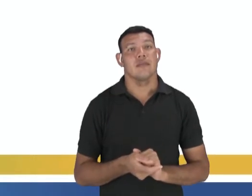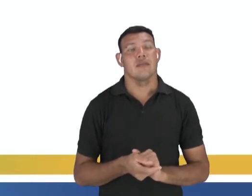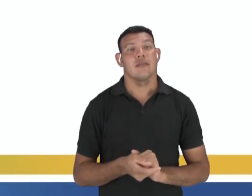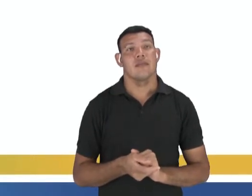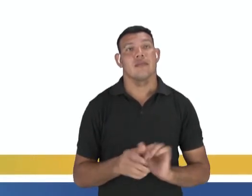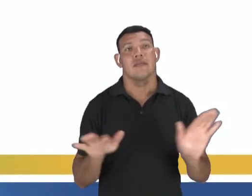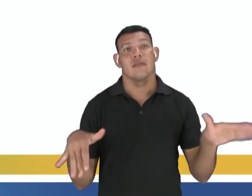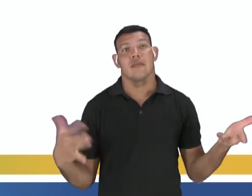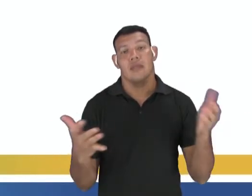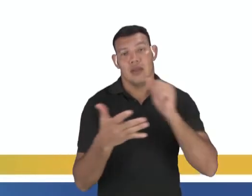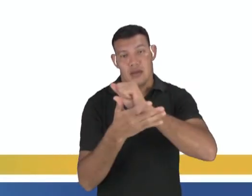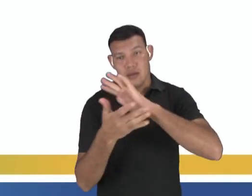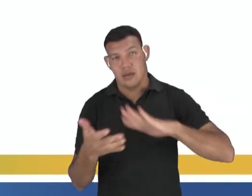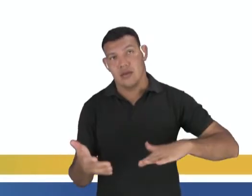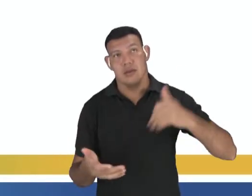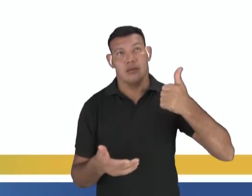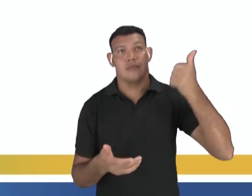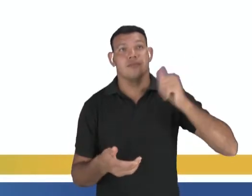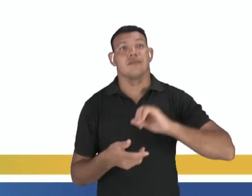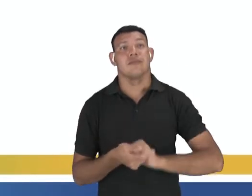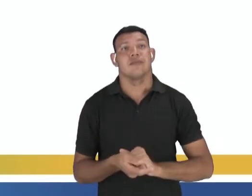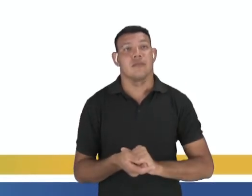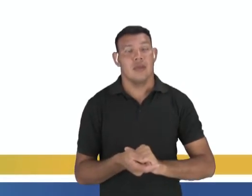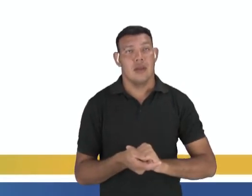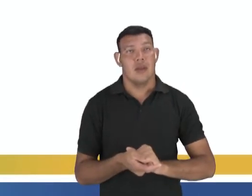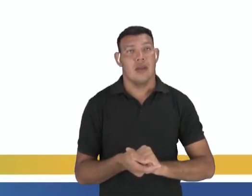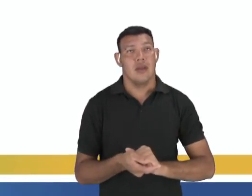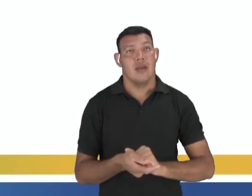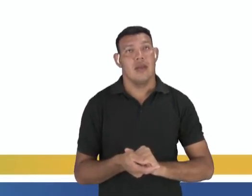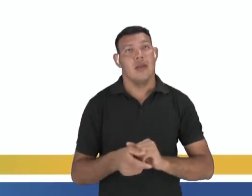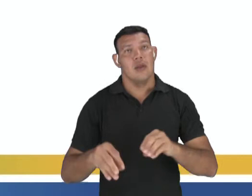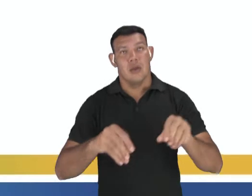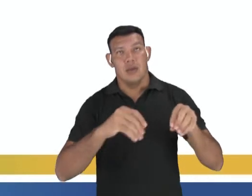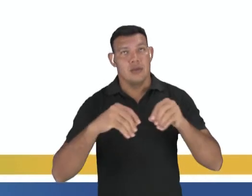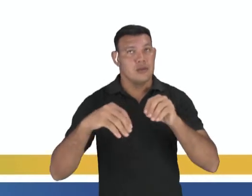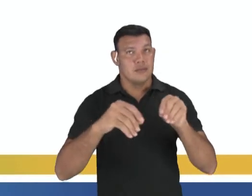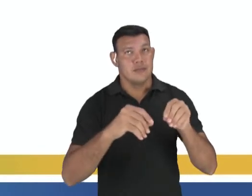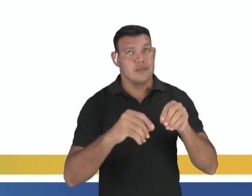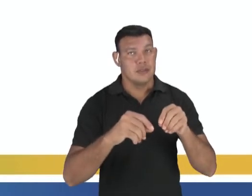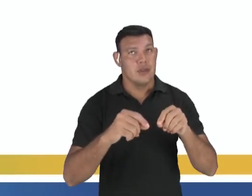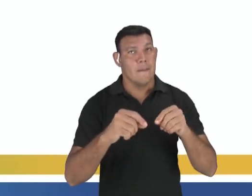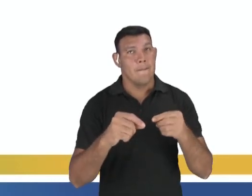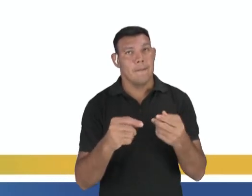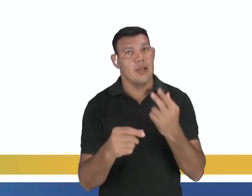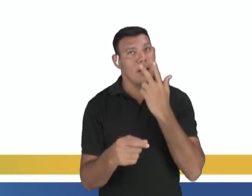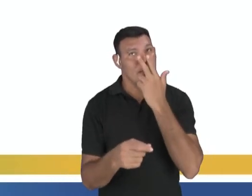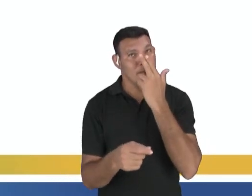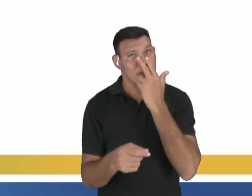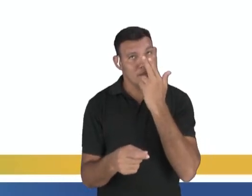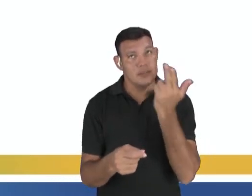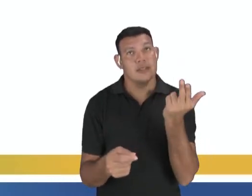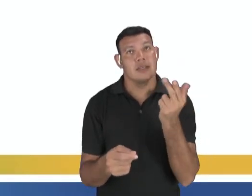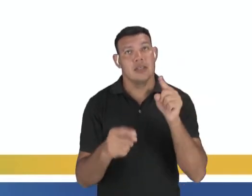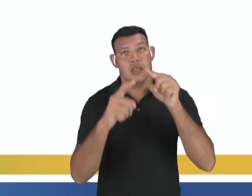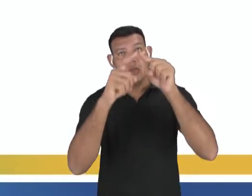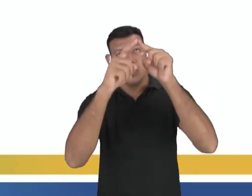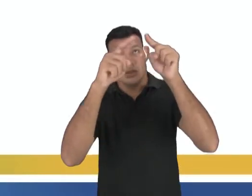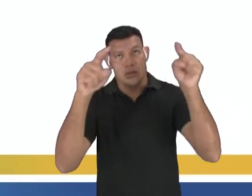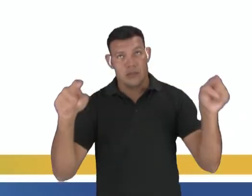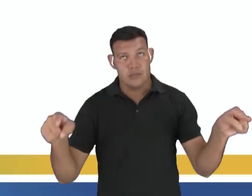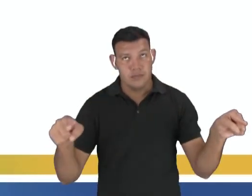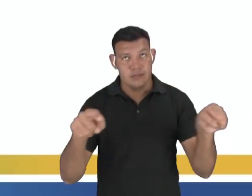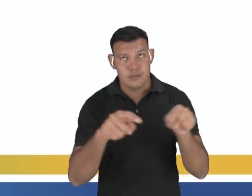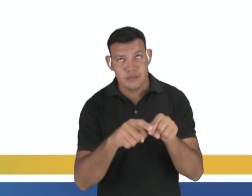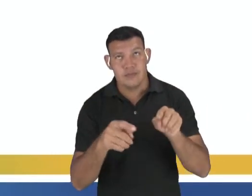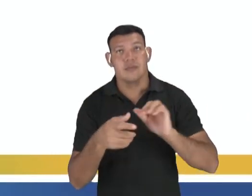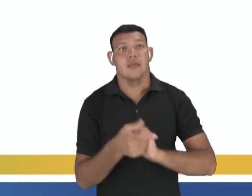Então vamos ao exercício 1. A figura a seguir representa um terreno com formato de triângulo. Sabendo que esse terreno possui perímetro